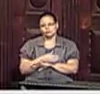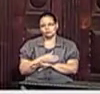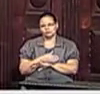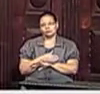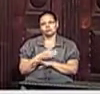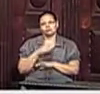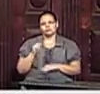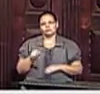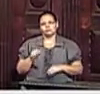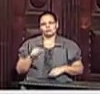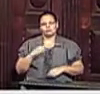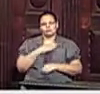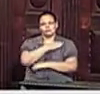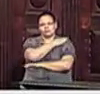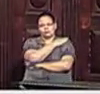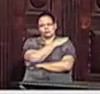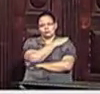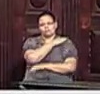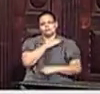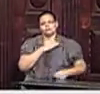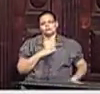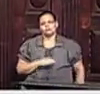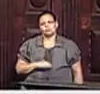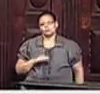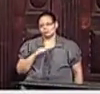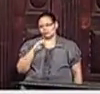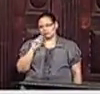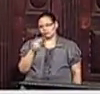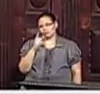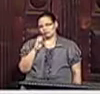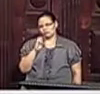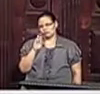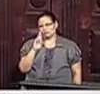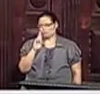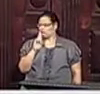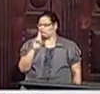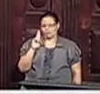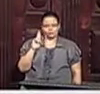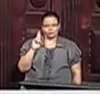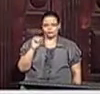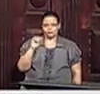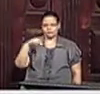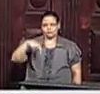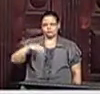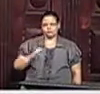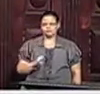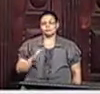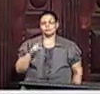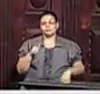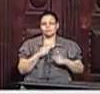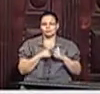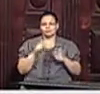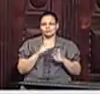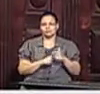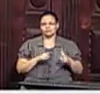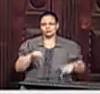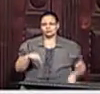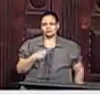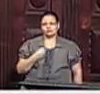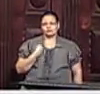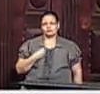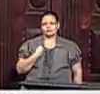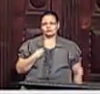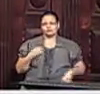pelo subcomandante do Estado-Maior, Coronel Henriques, e fui lá levar ele o problema que estamos vivendo na cidade de